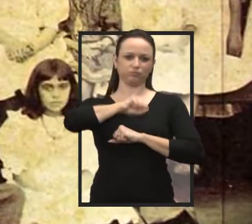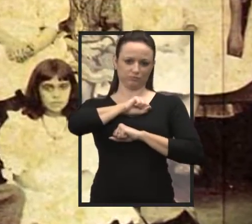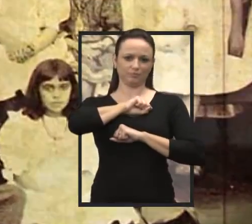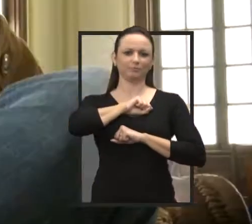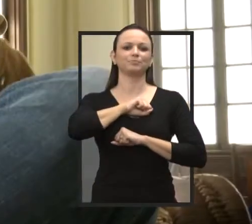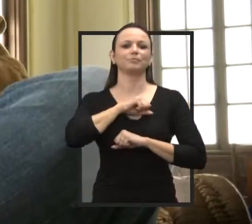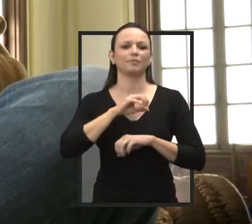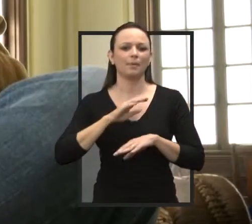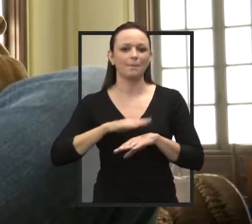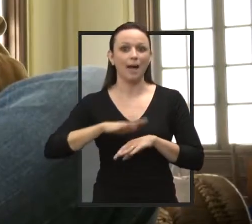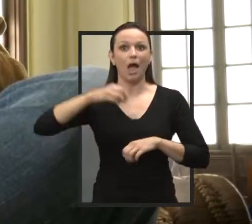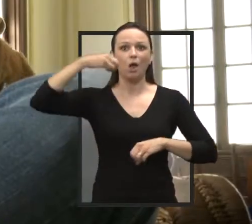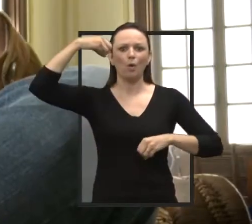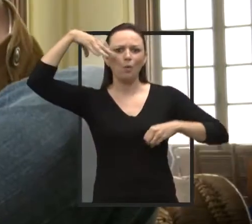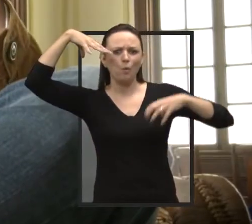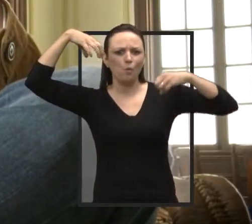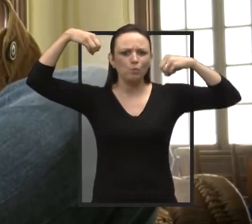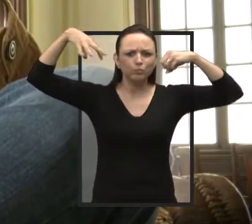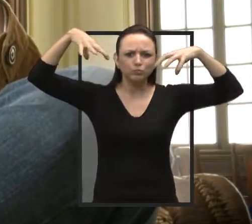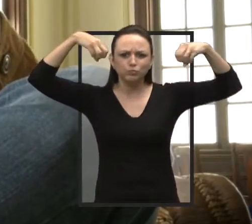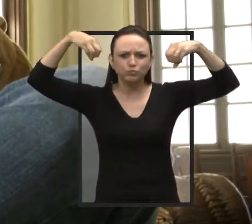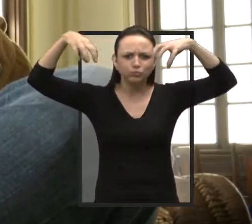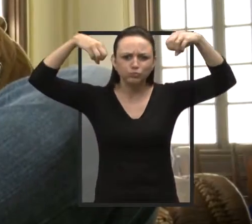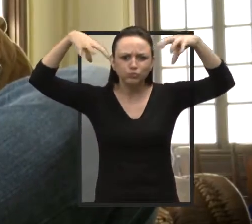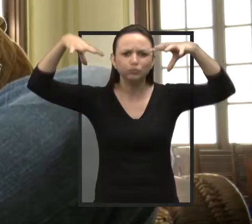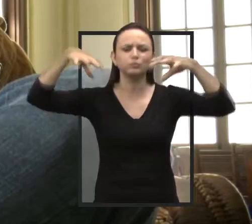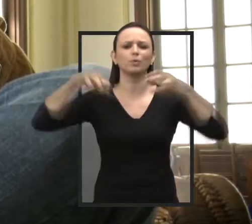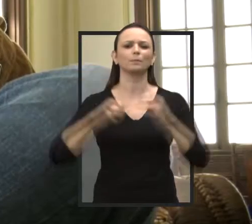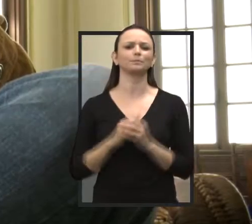seja, mais iluminação,